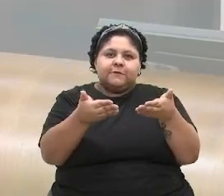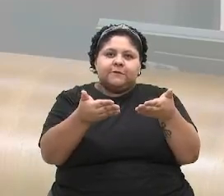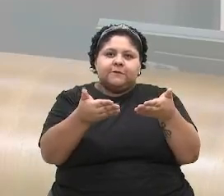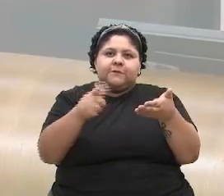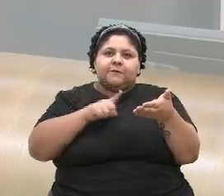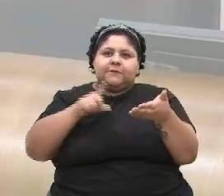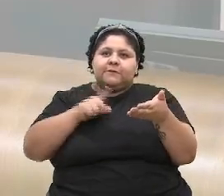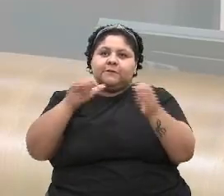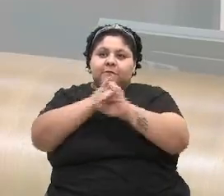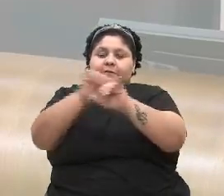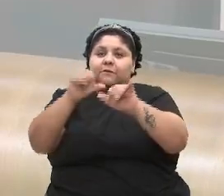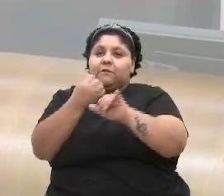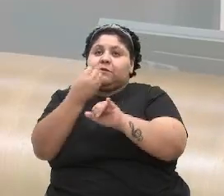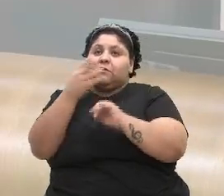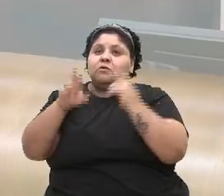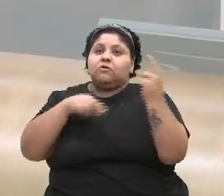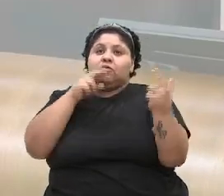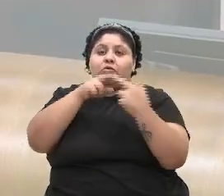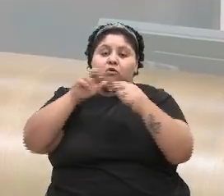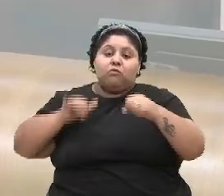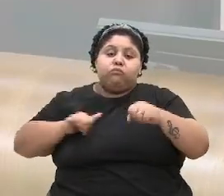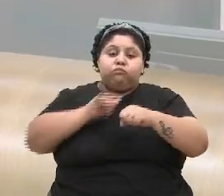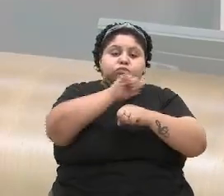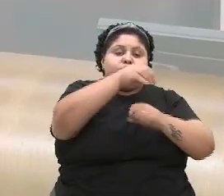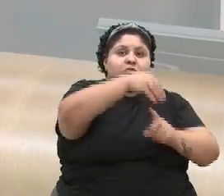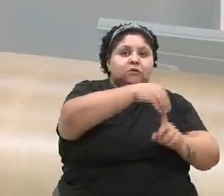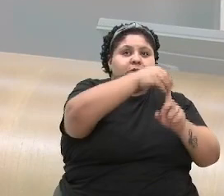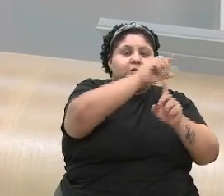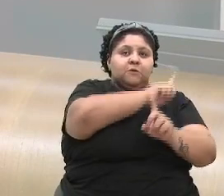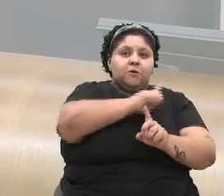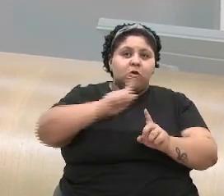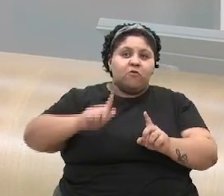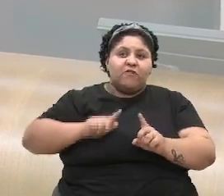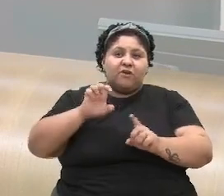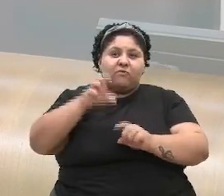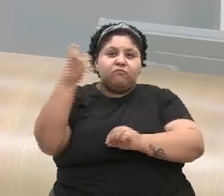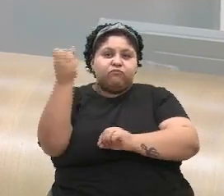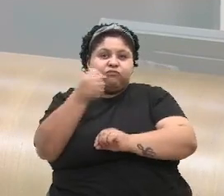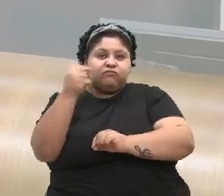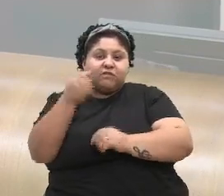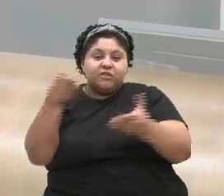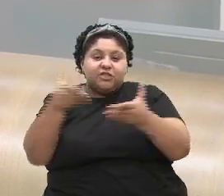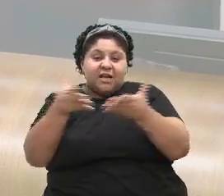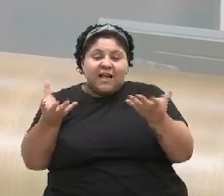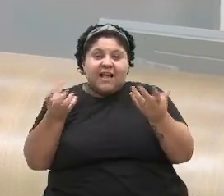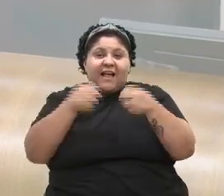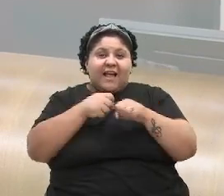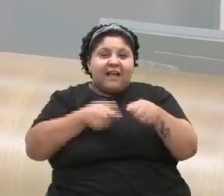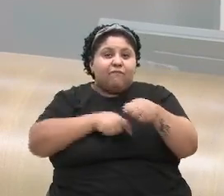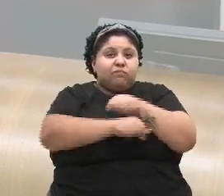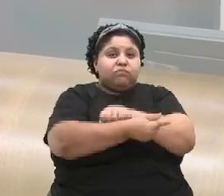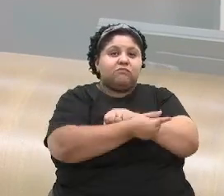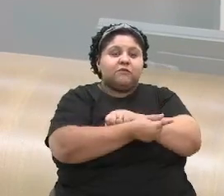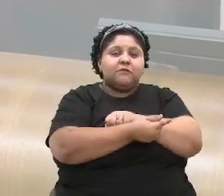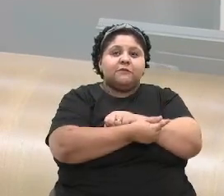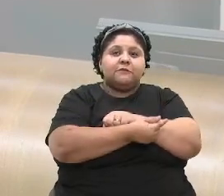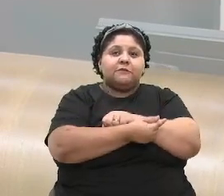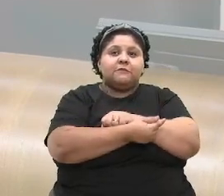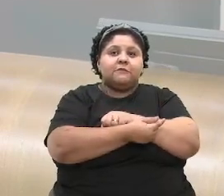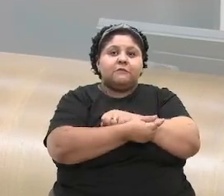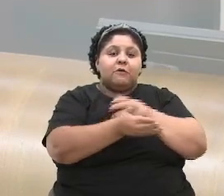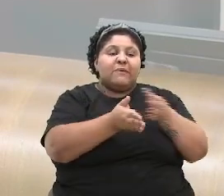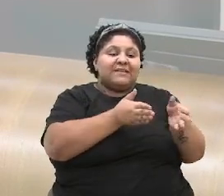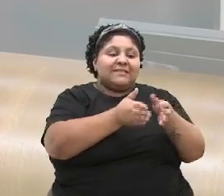temos notícias boas com relação ao aeroporto, principalmente, né? O governador Eduardo Leite já garantiu os investimentos para os acessos